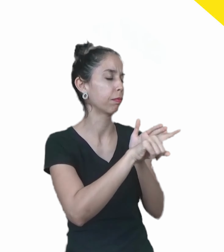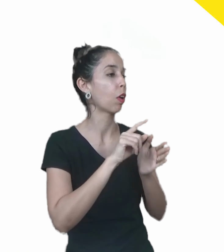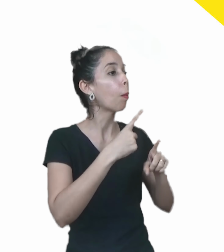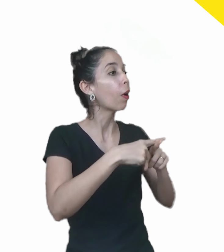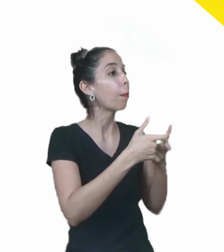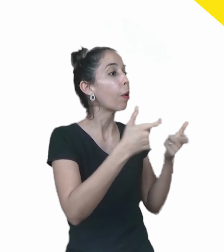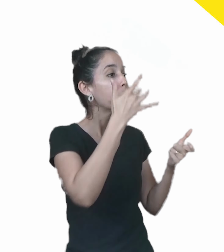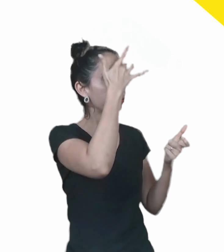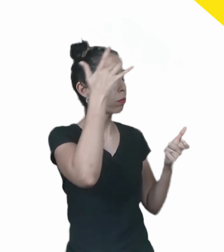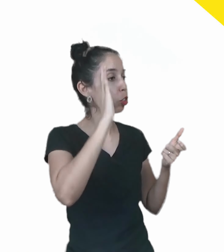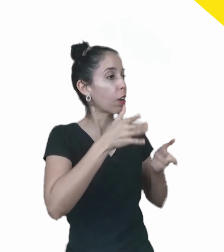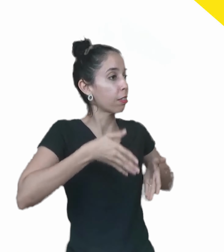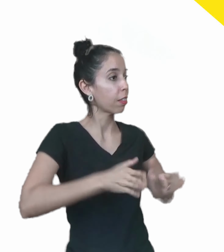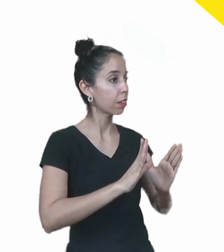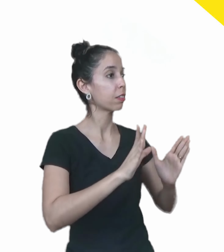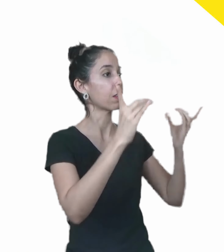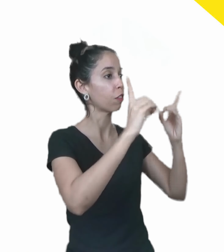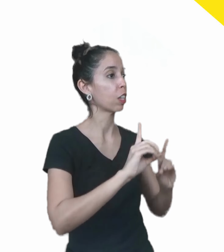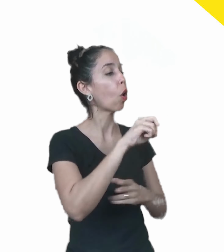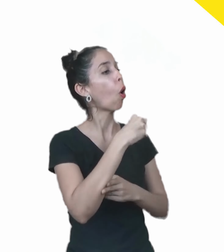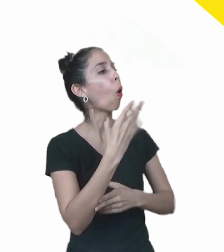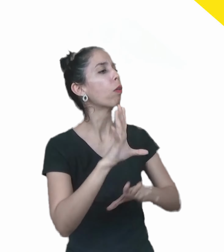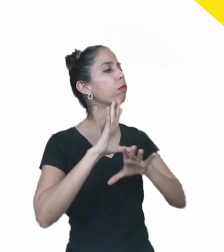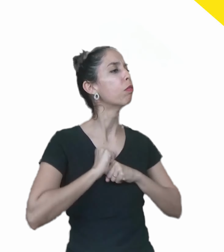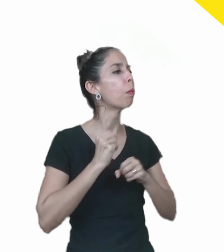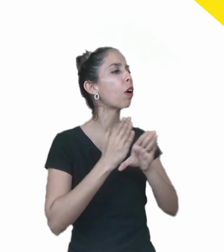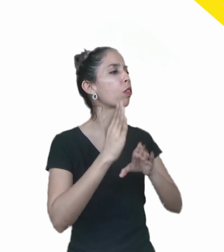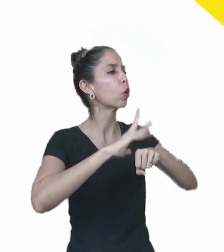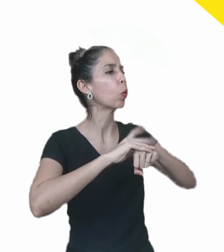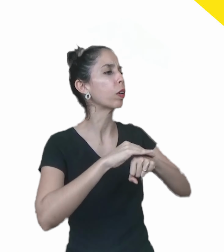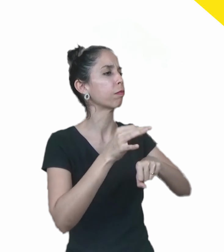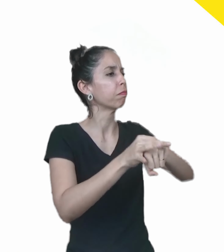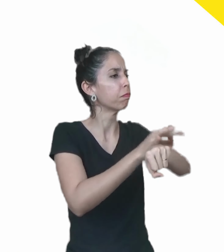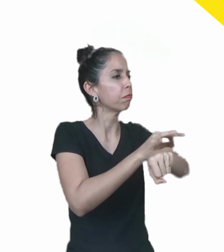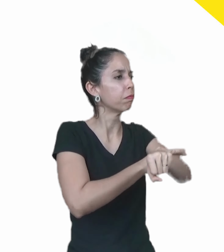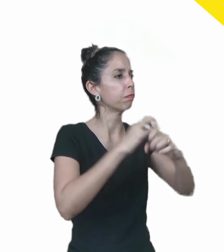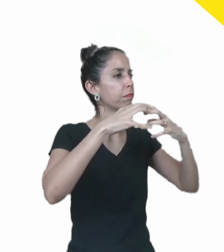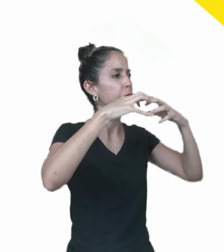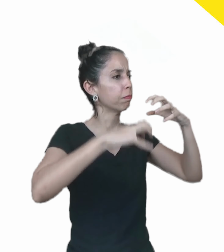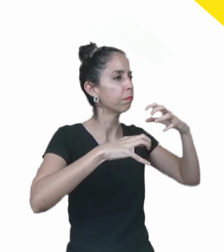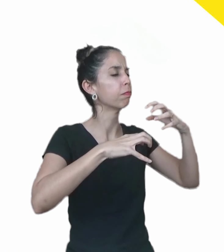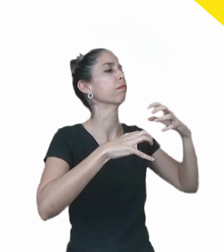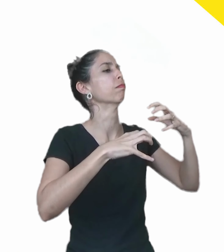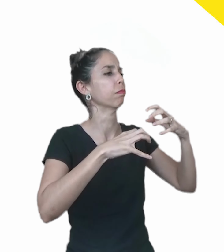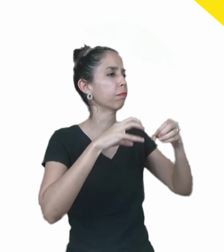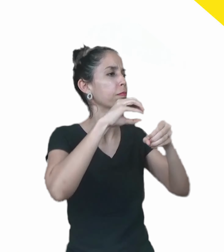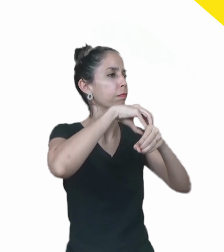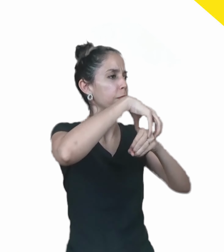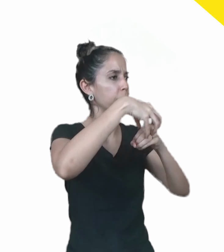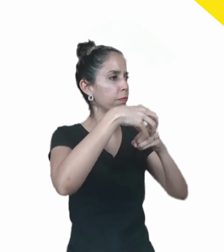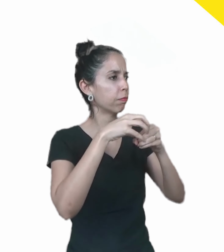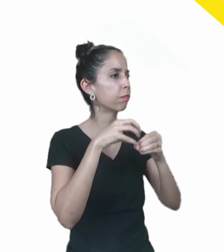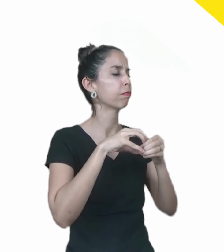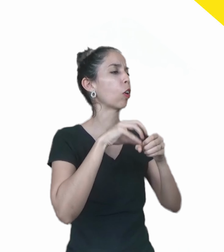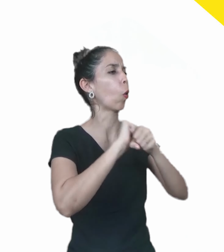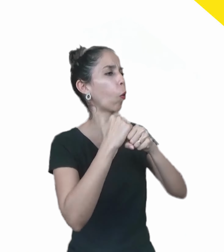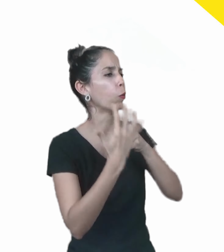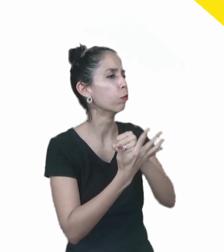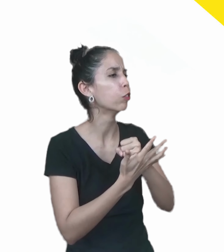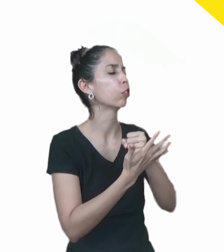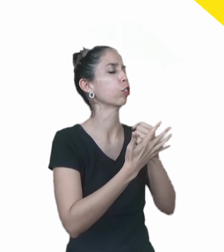pessoas já nascem com uma deficiência Outras adquirem por doenças Catapora, AVC, chikungunya,